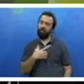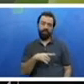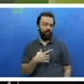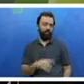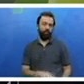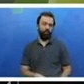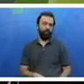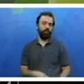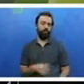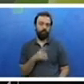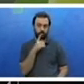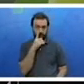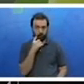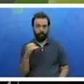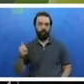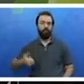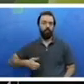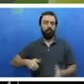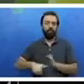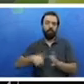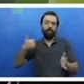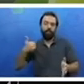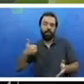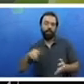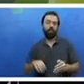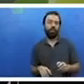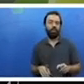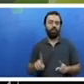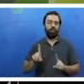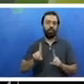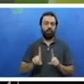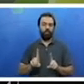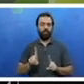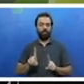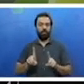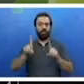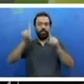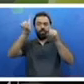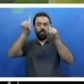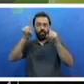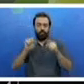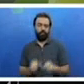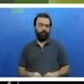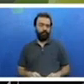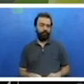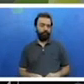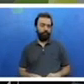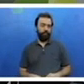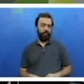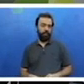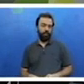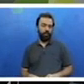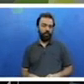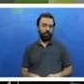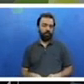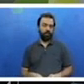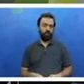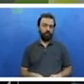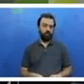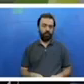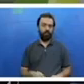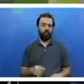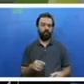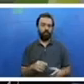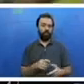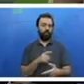são diretamente proporcionais. O que tem que acontecer? Se eu dividir um